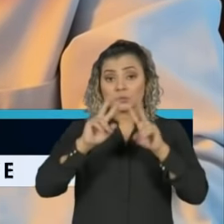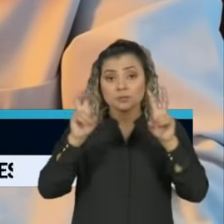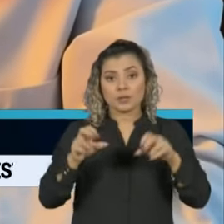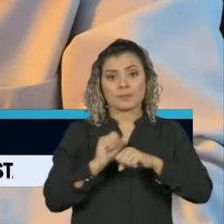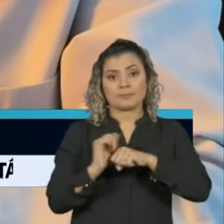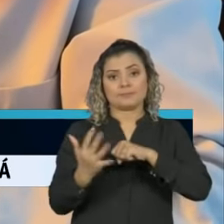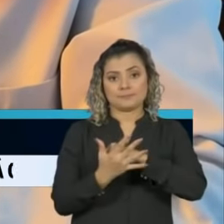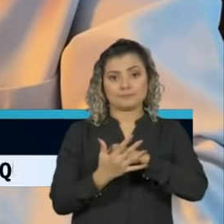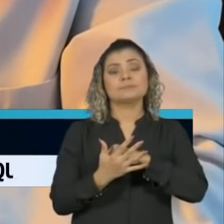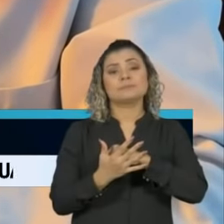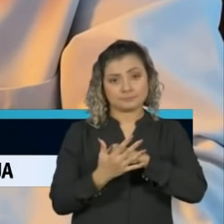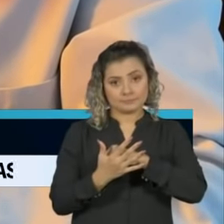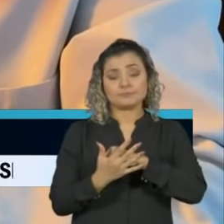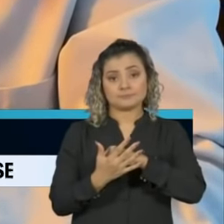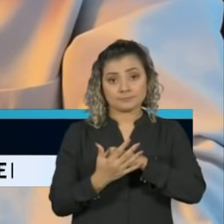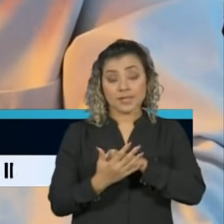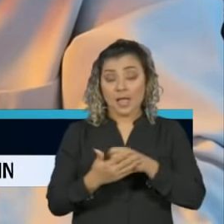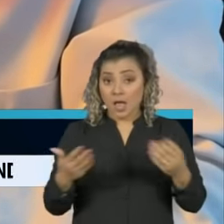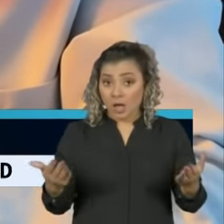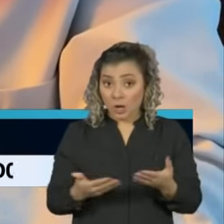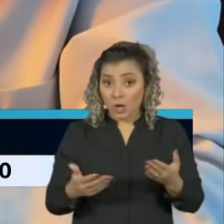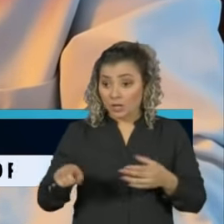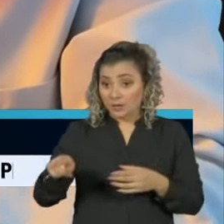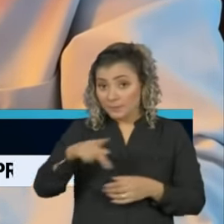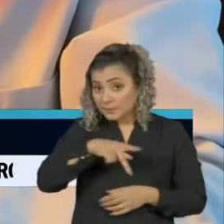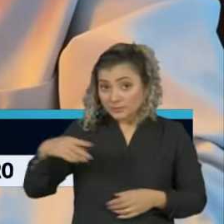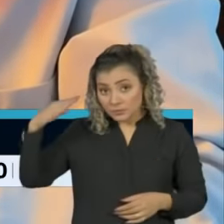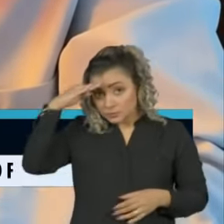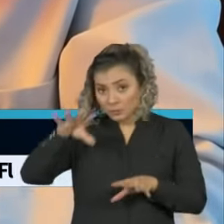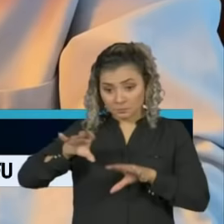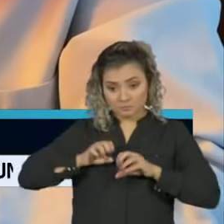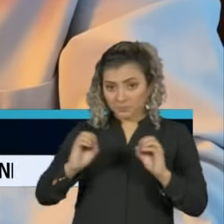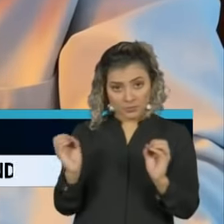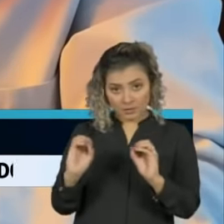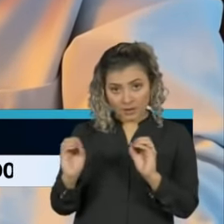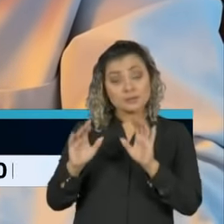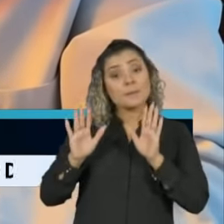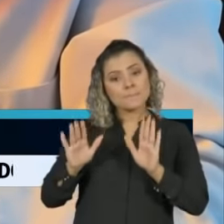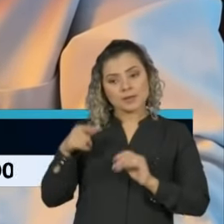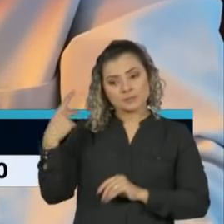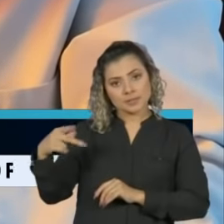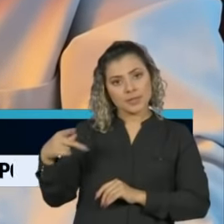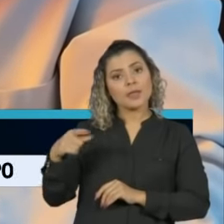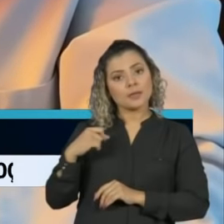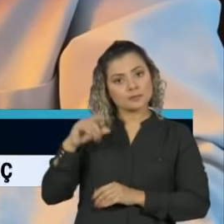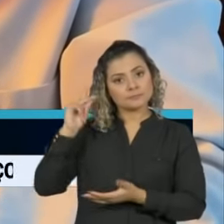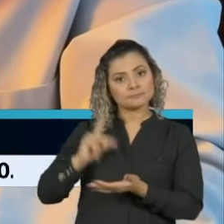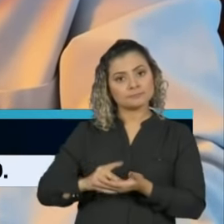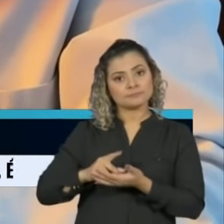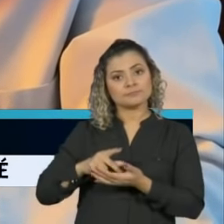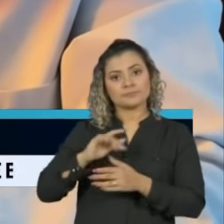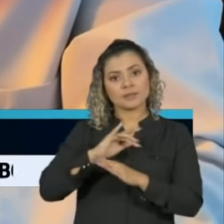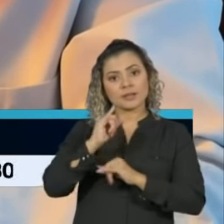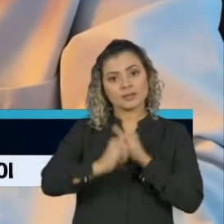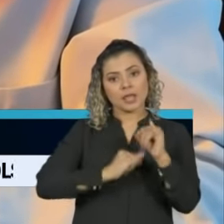né? Ele pode não estar contaminado com o próprio vírus, mas está sendo duramente abatido por ele na